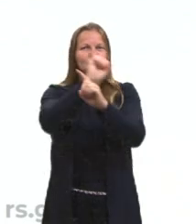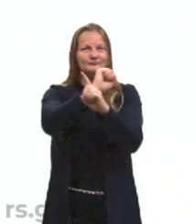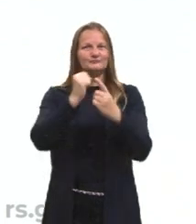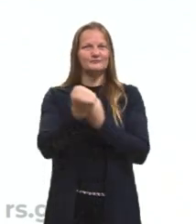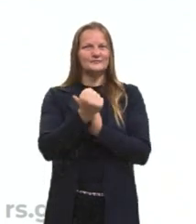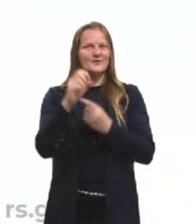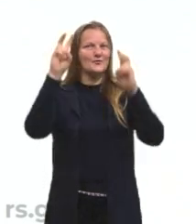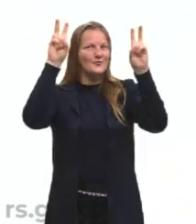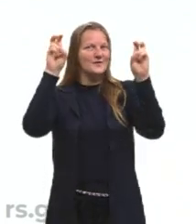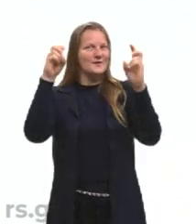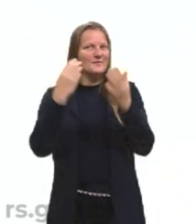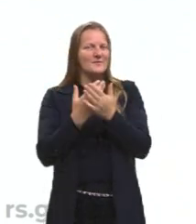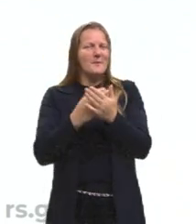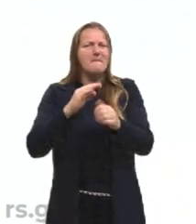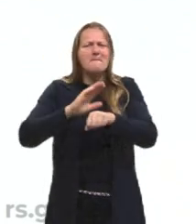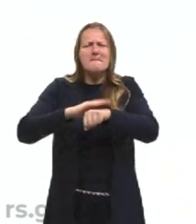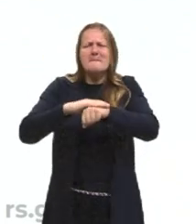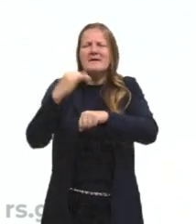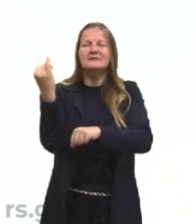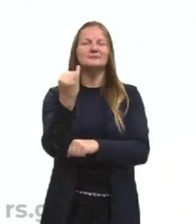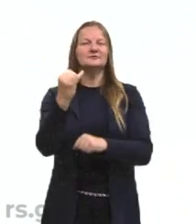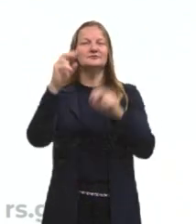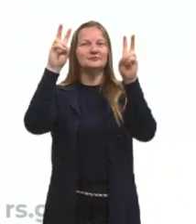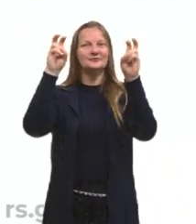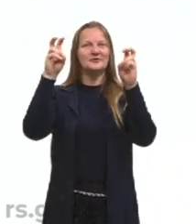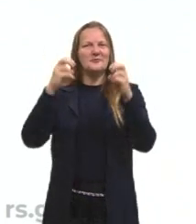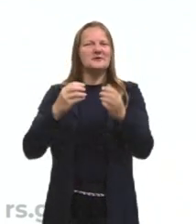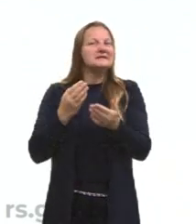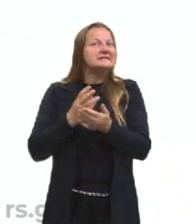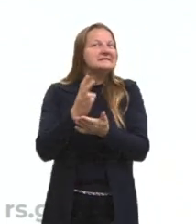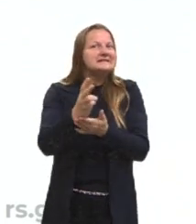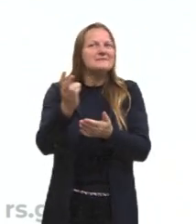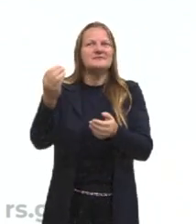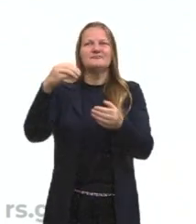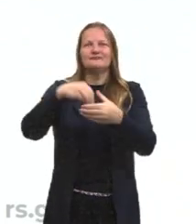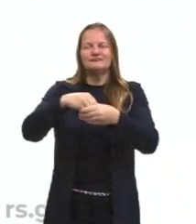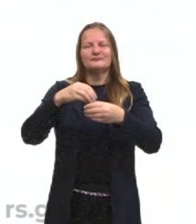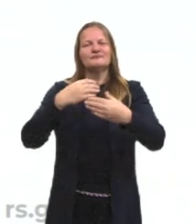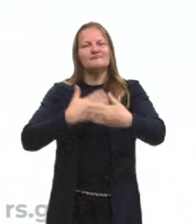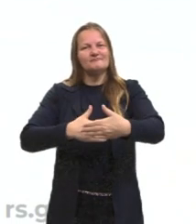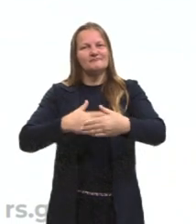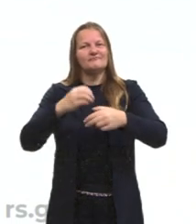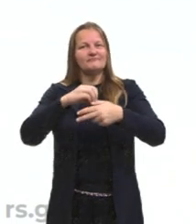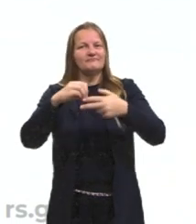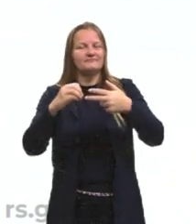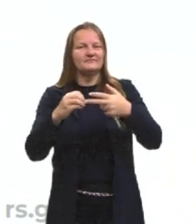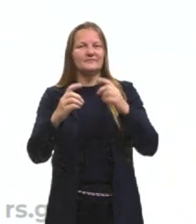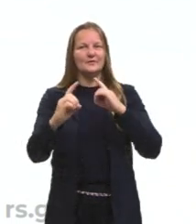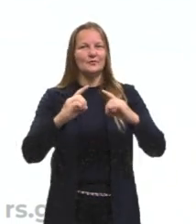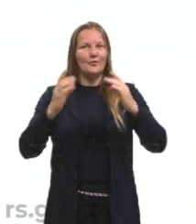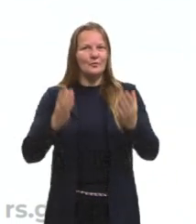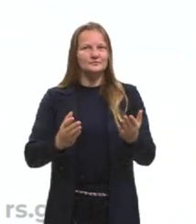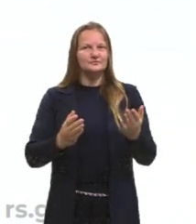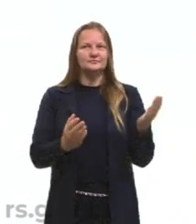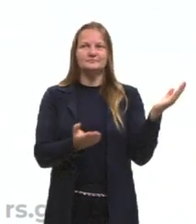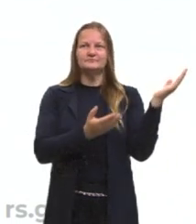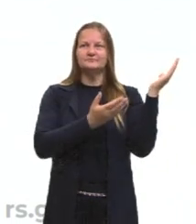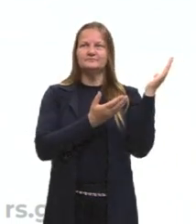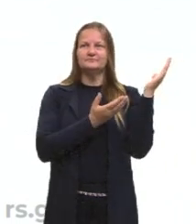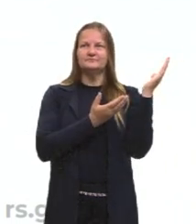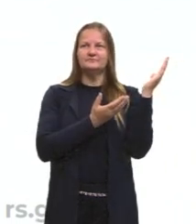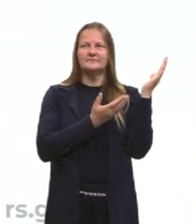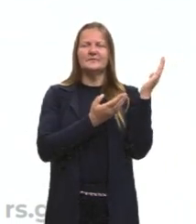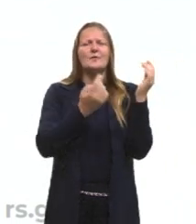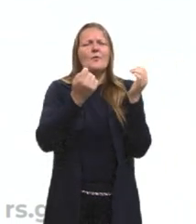os principais 10 temas que sempre fazem parte do Enem para gente discutir na aula de hoje estamos chegando